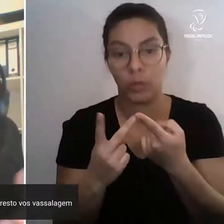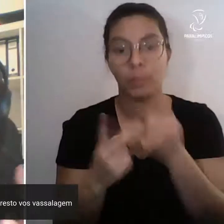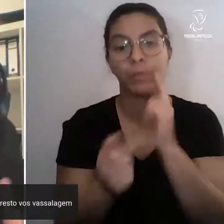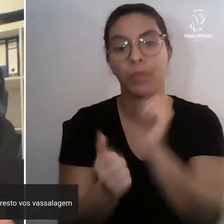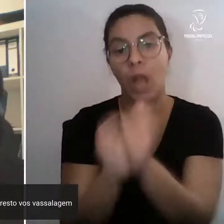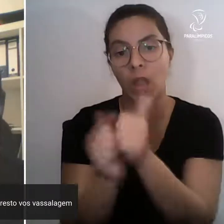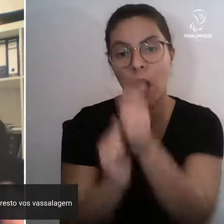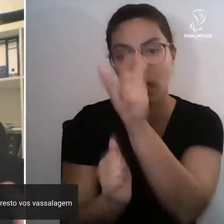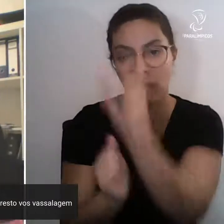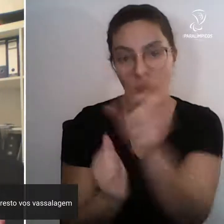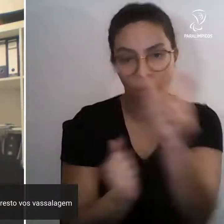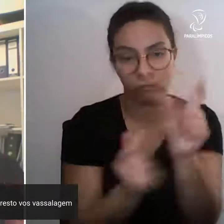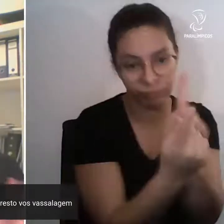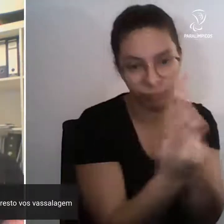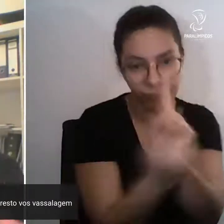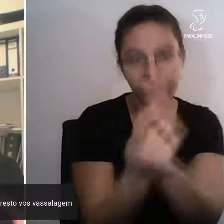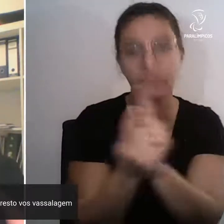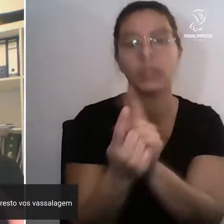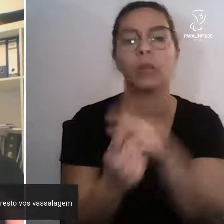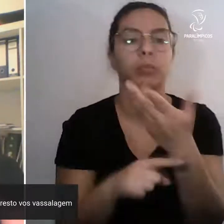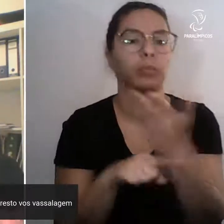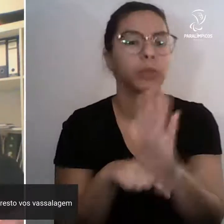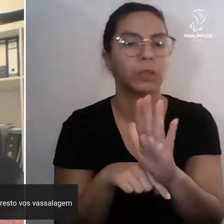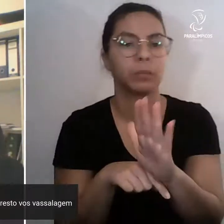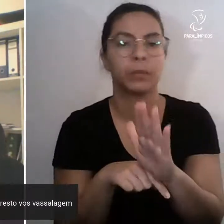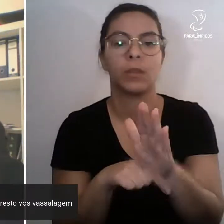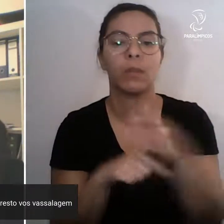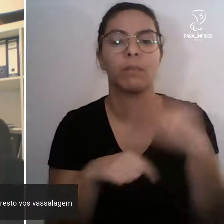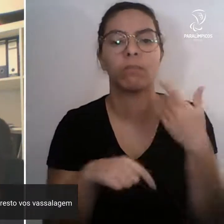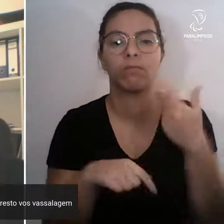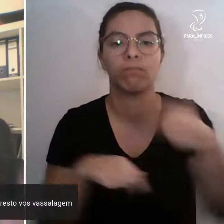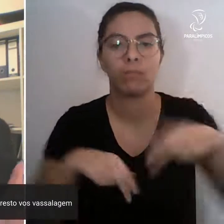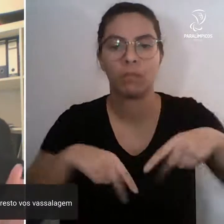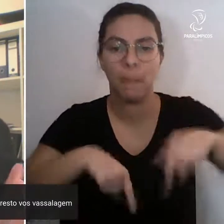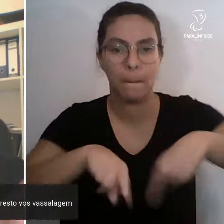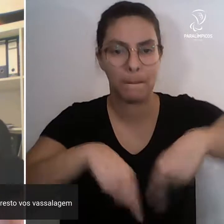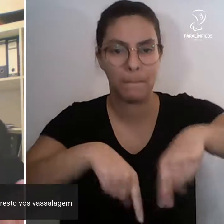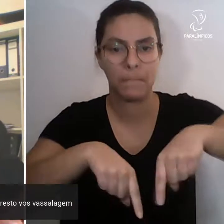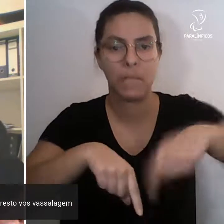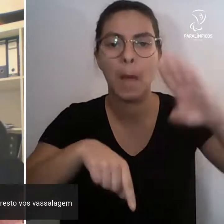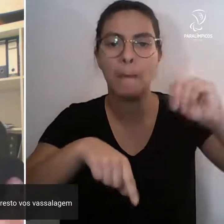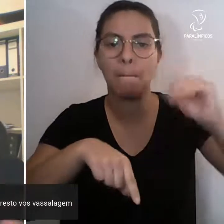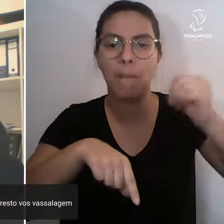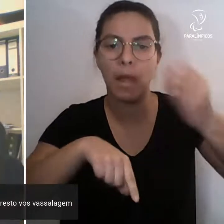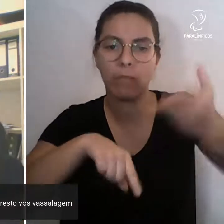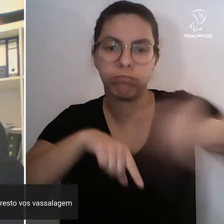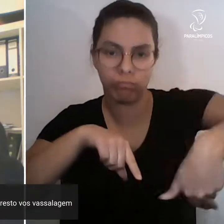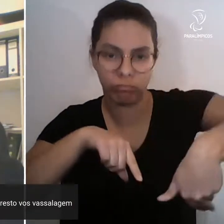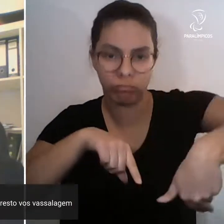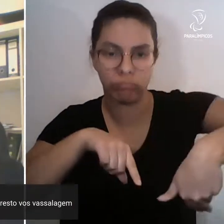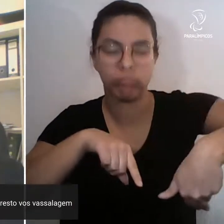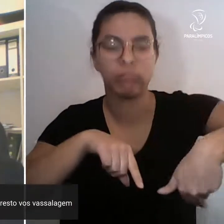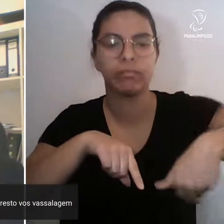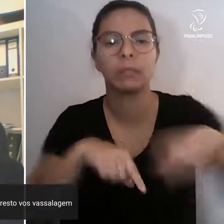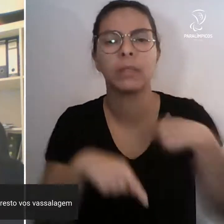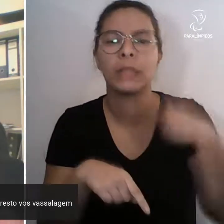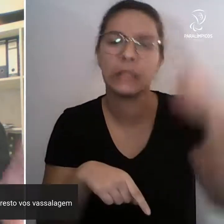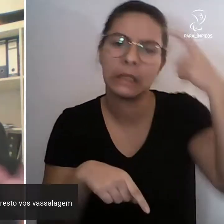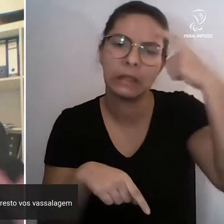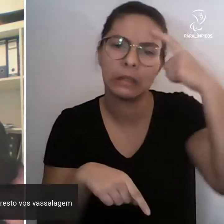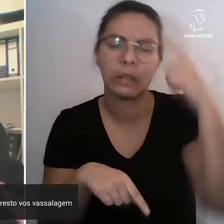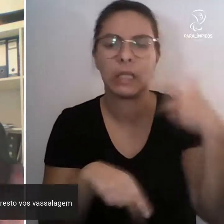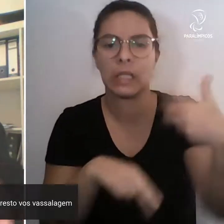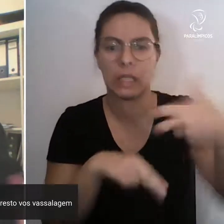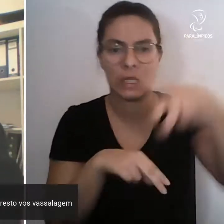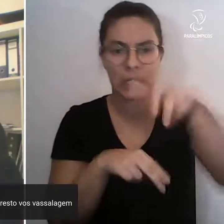vamos supor, um amputado a nível só de um pé, ok? Que se nós pensarmos sentados numa cadeira de rodas,